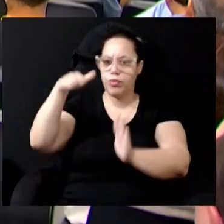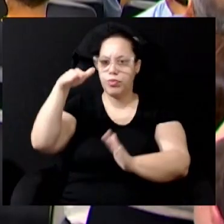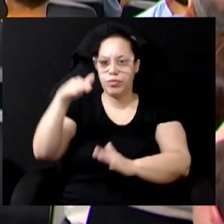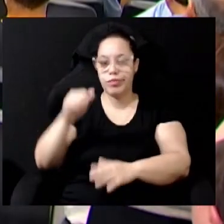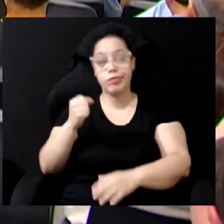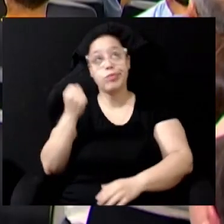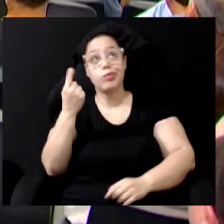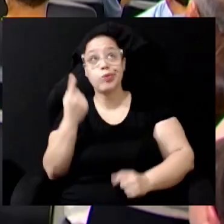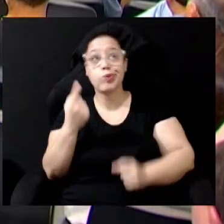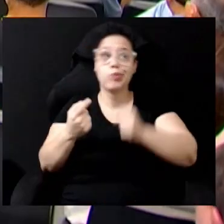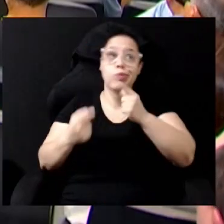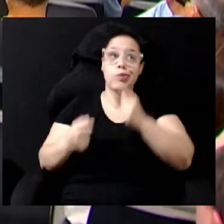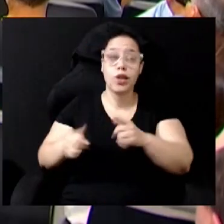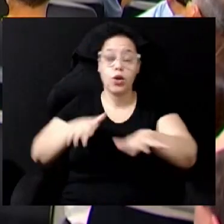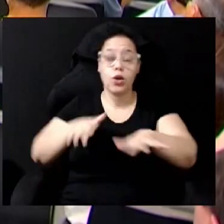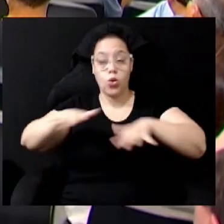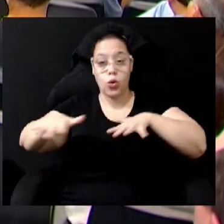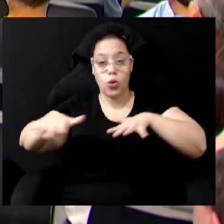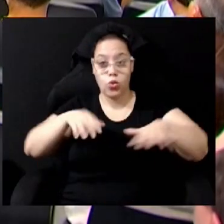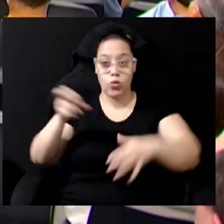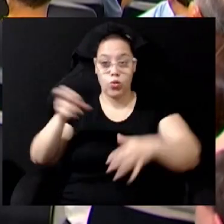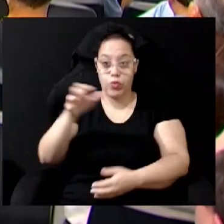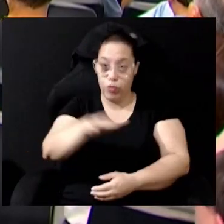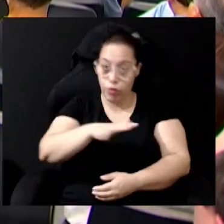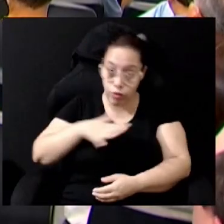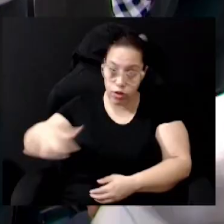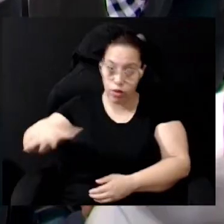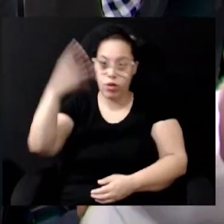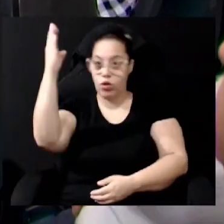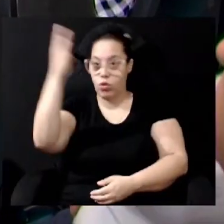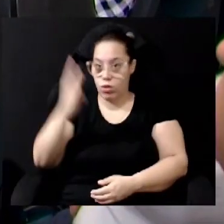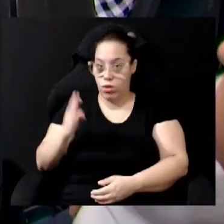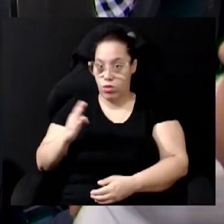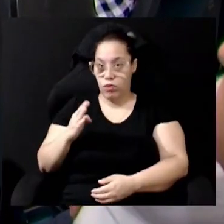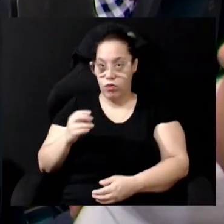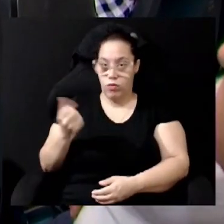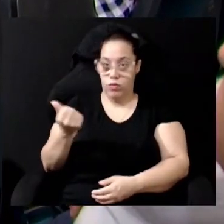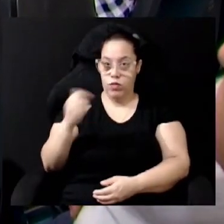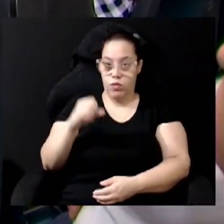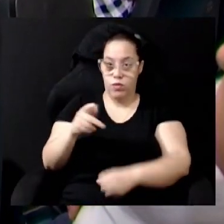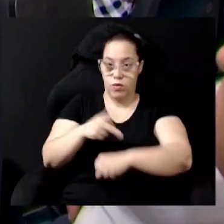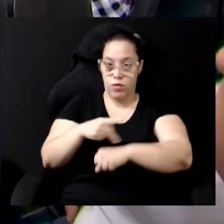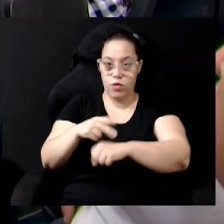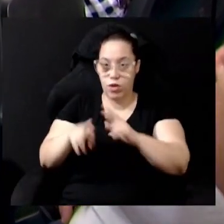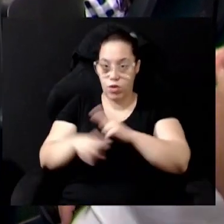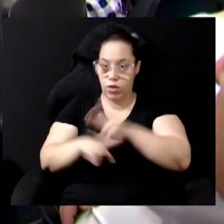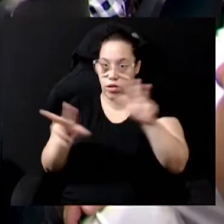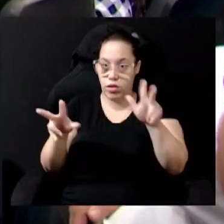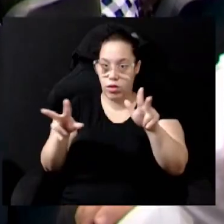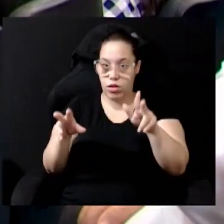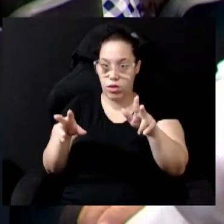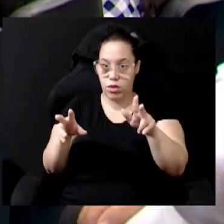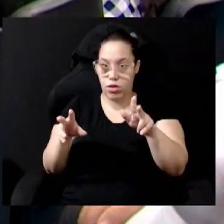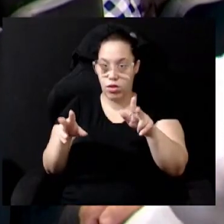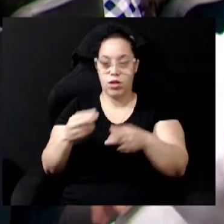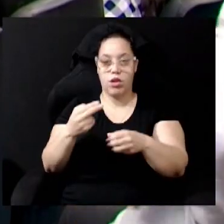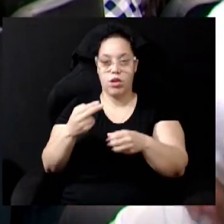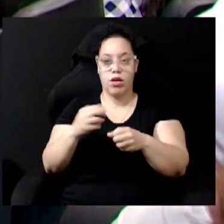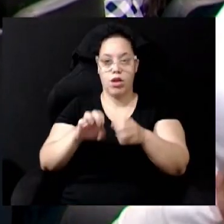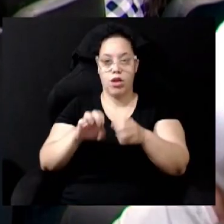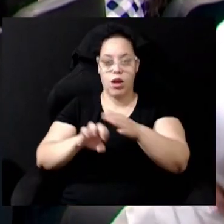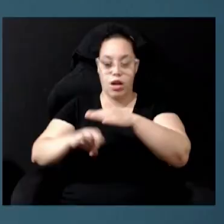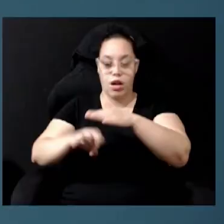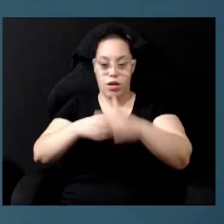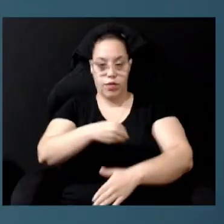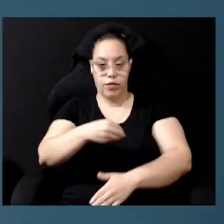estarem distribuídas nas 5 regiões do Brasil e em 10 países diferentes, as empresas filhas apresentam uma